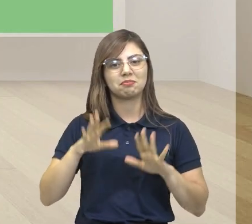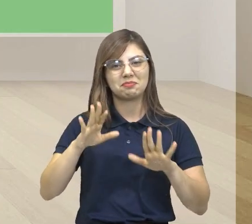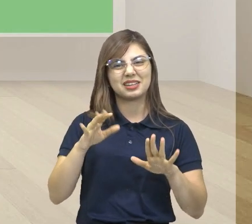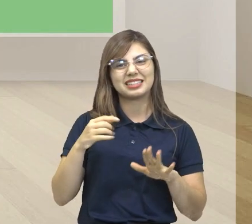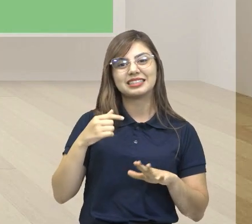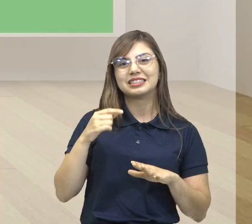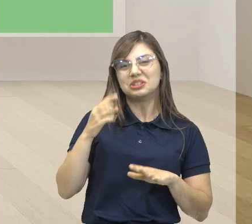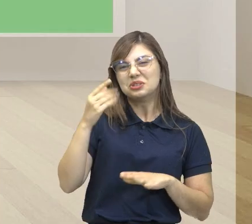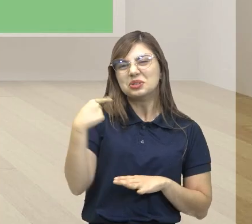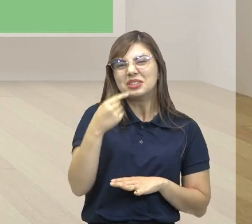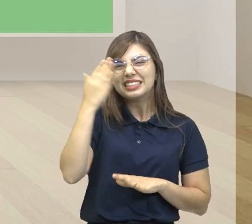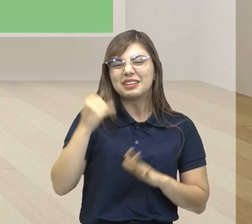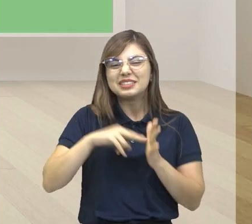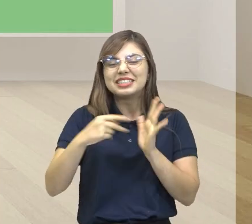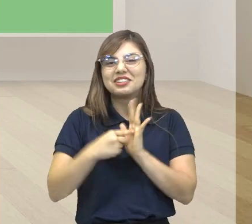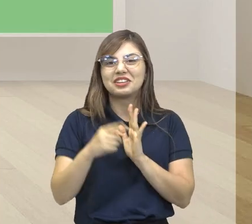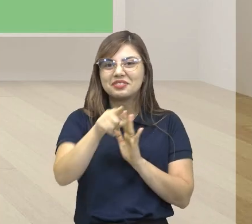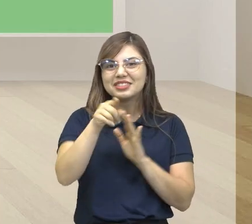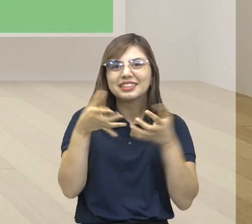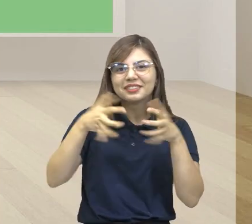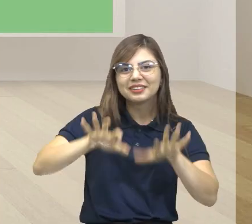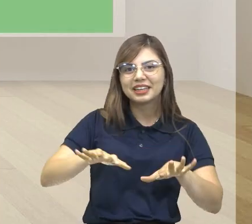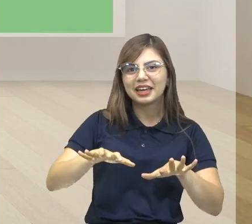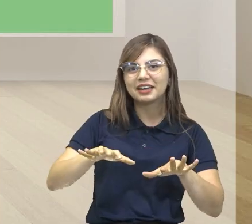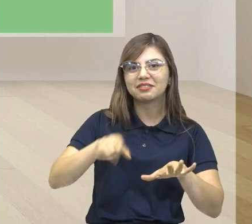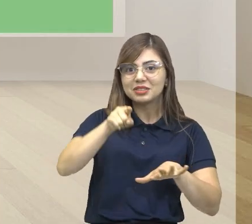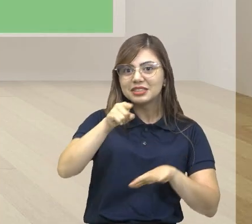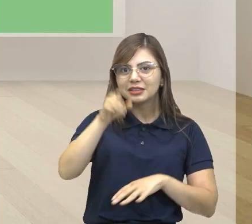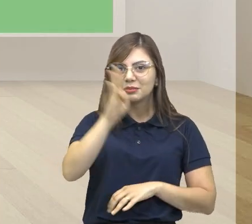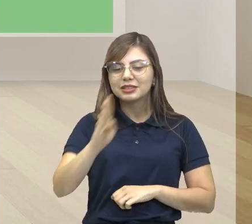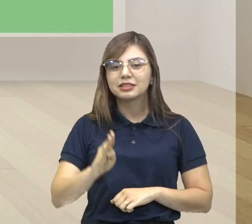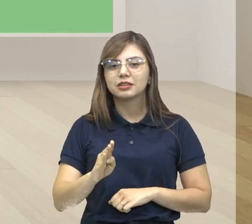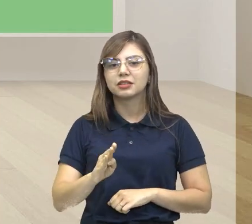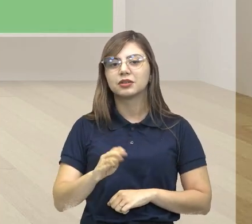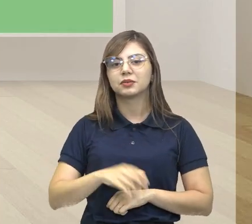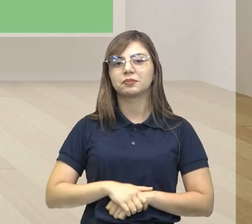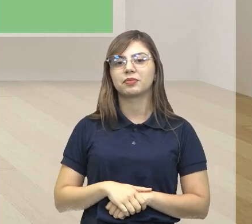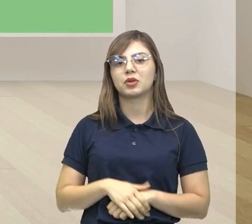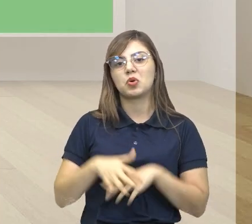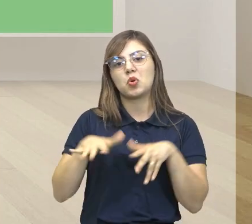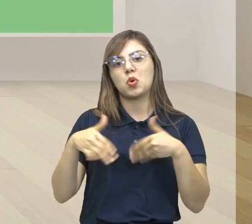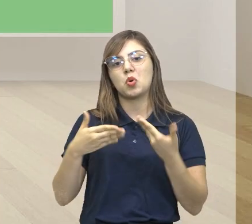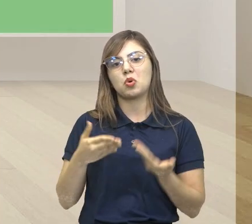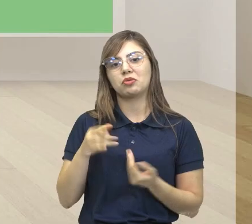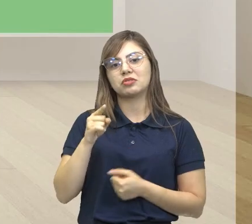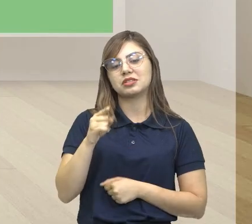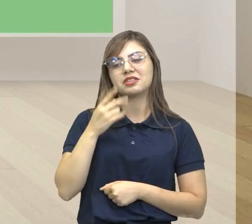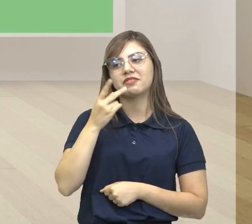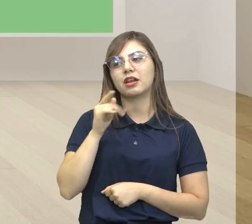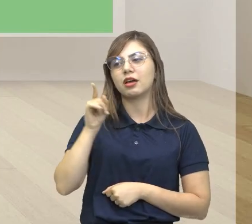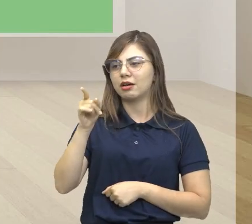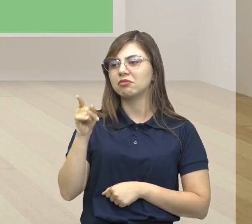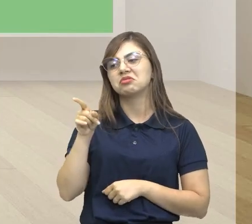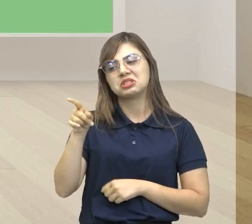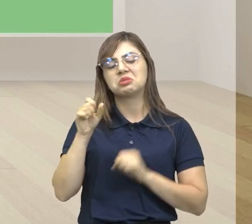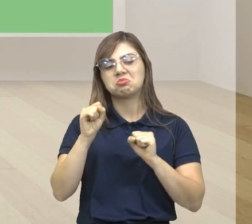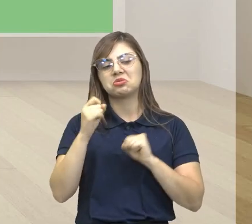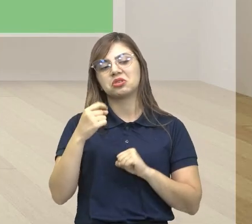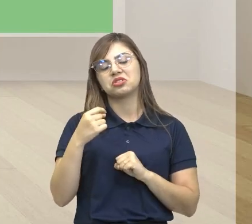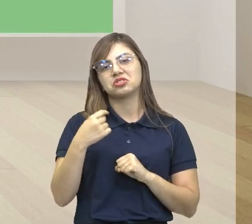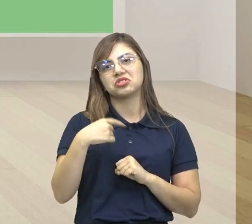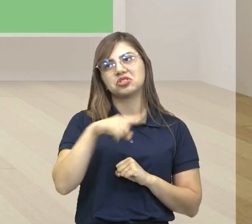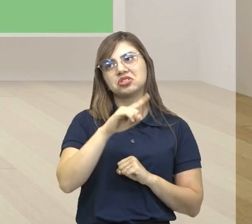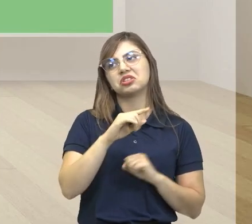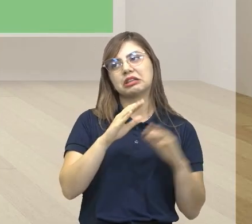não vou, eu não... Ou então, tipo assim, apareça lá em casa. É o tipo de coisa, a gente só fala isso mesmo,